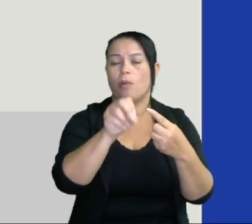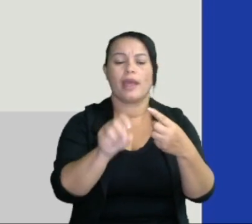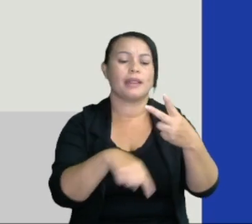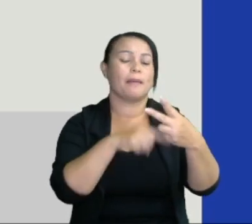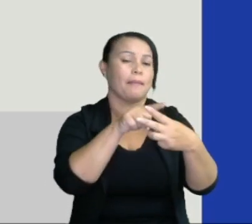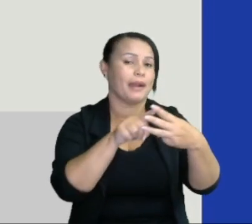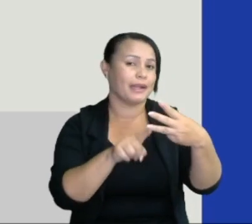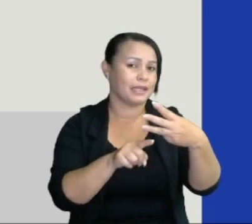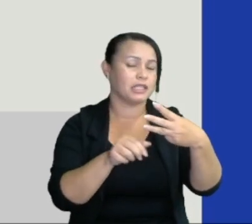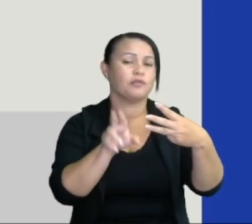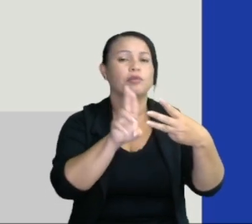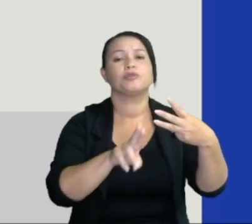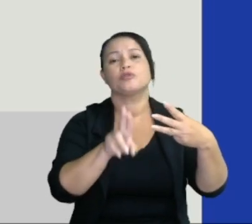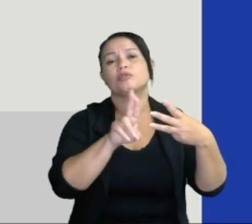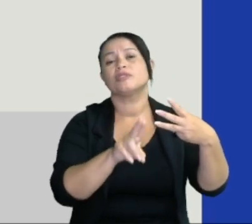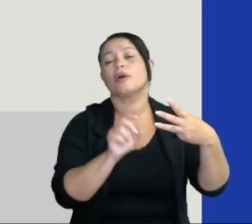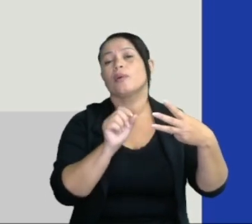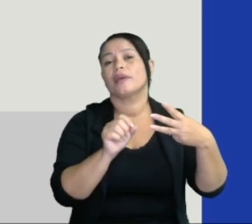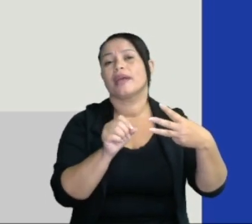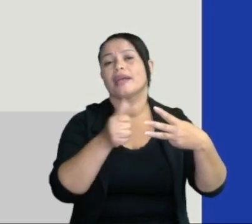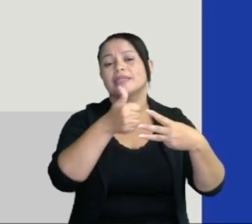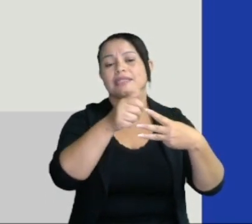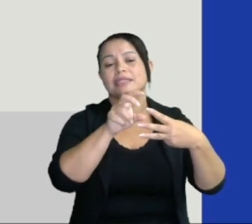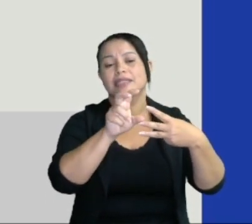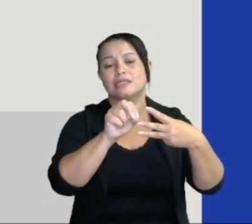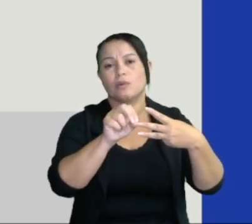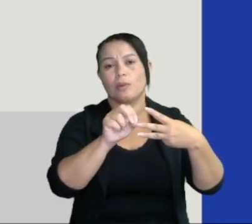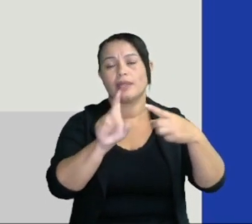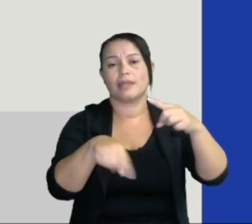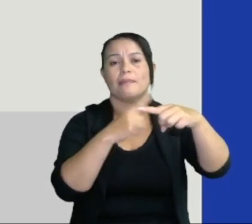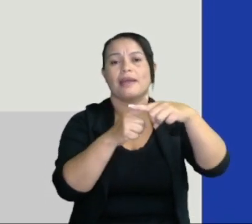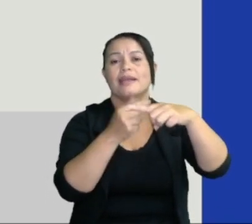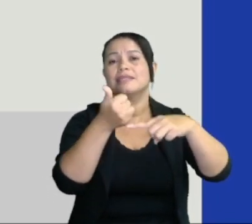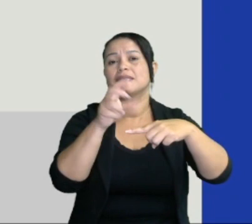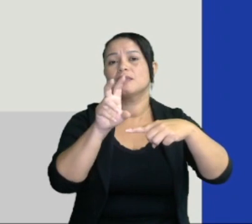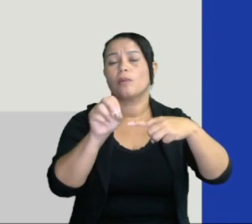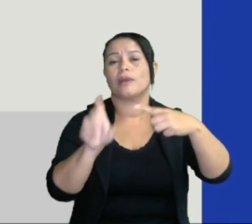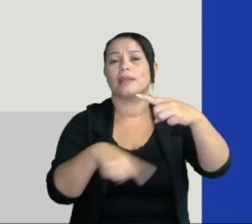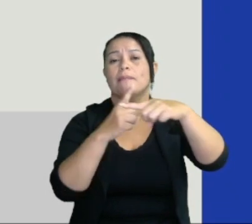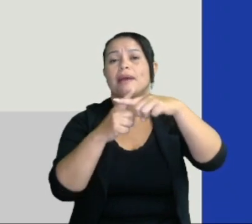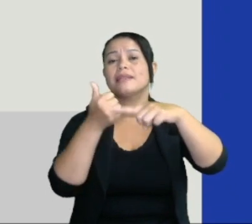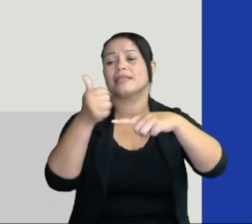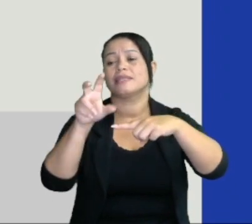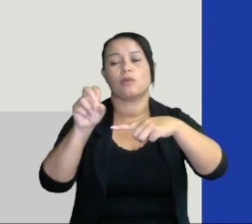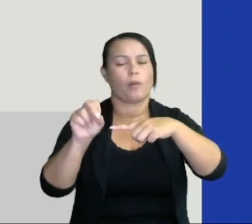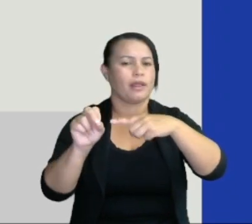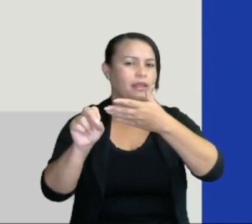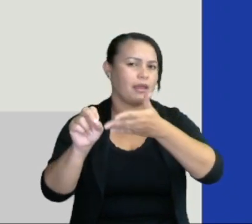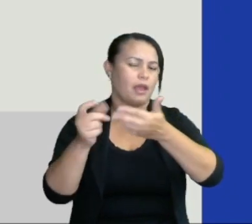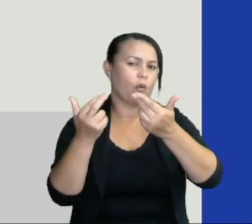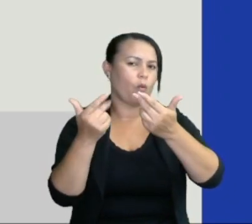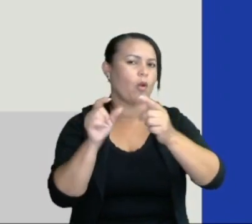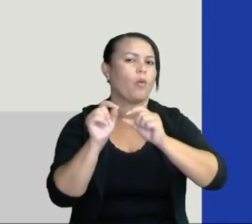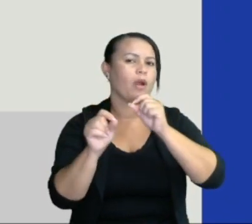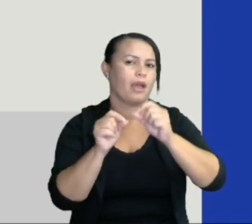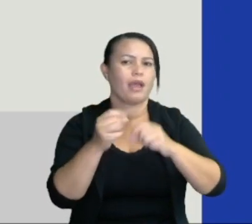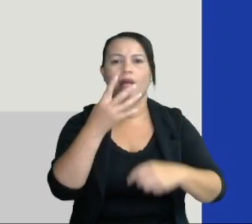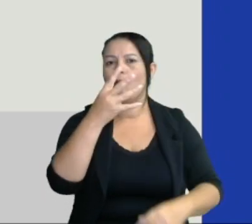3 receitas usamos 150 mais 150 mais 150, que é igual